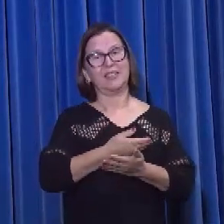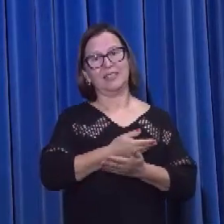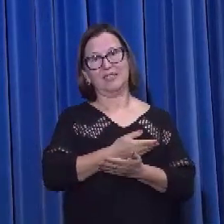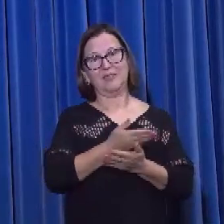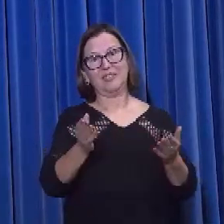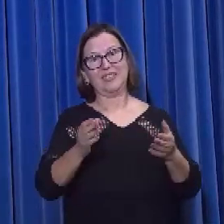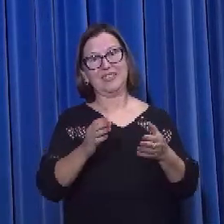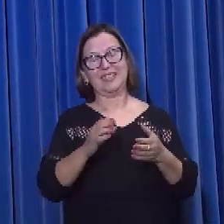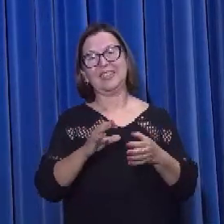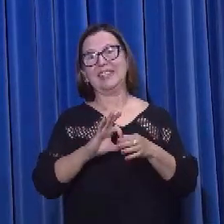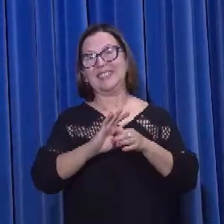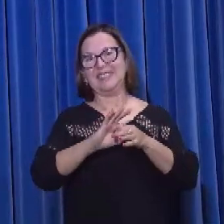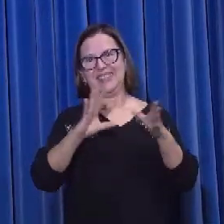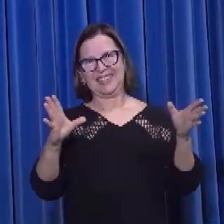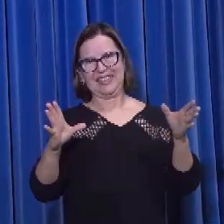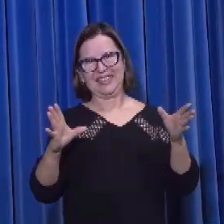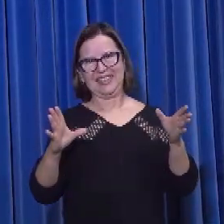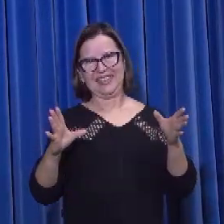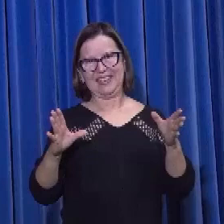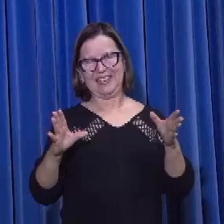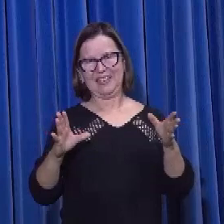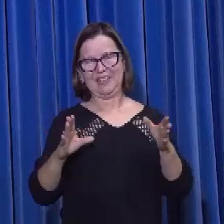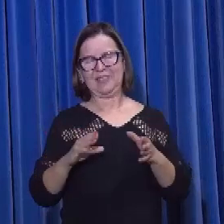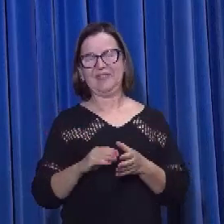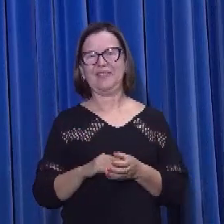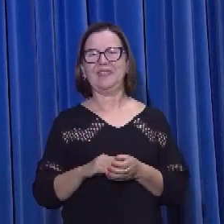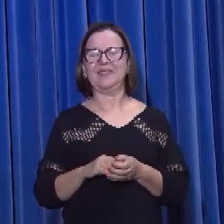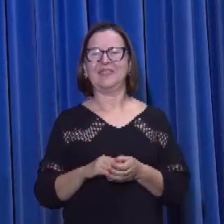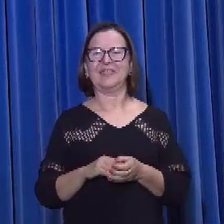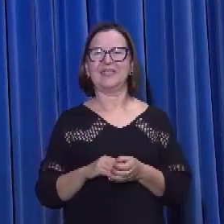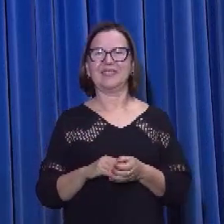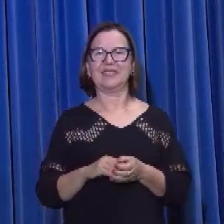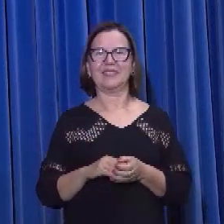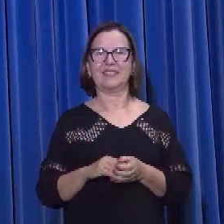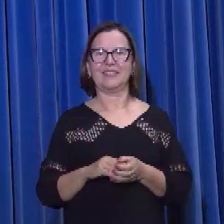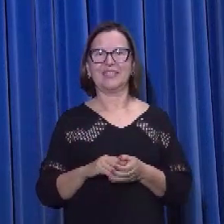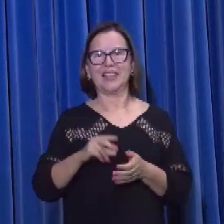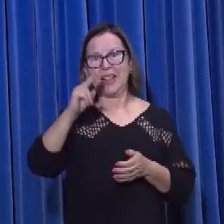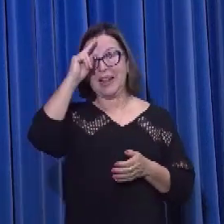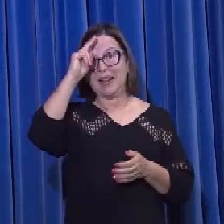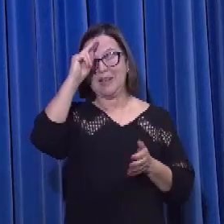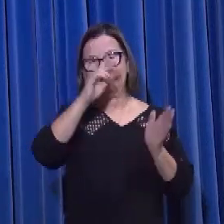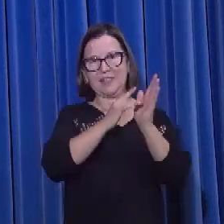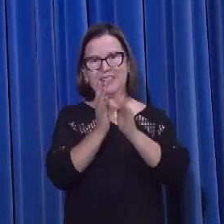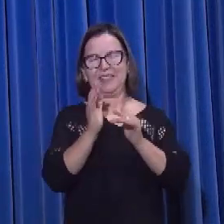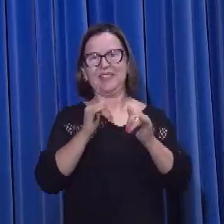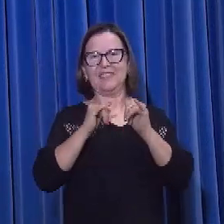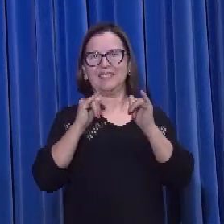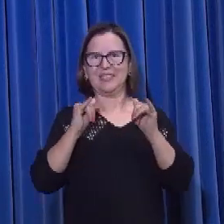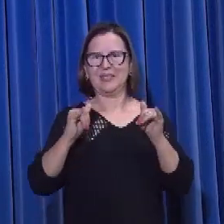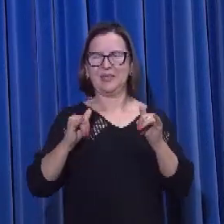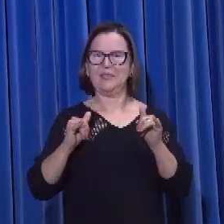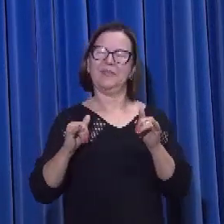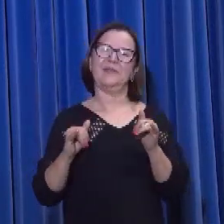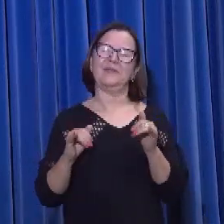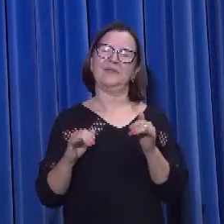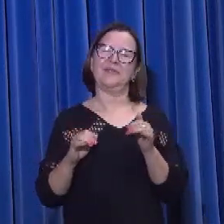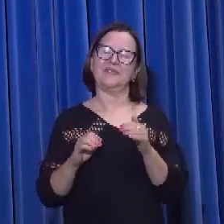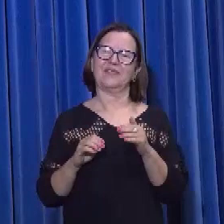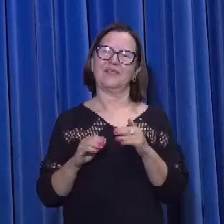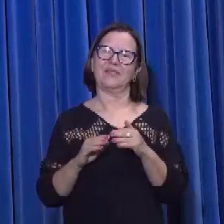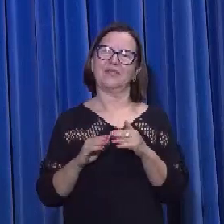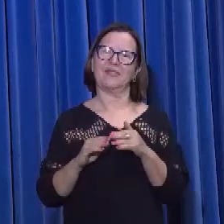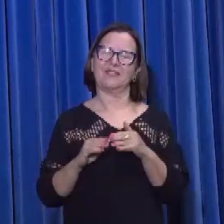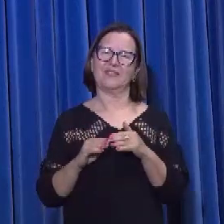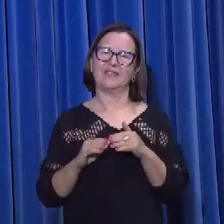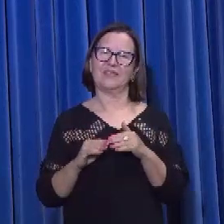Libertará daquilo que você ainda é. Lembra que Jesus disse que a obra que ele começou, ele vai